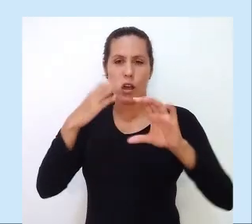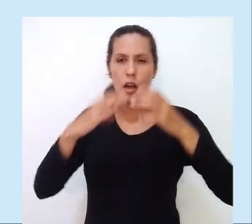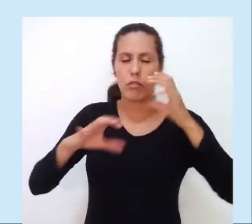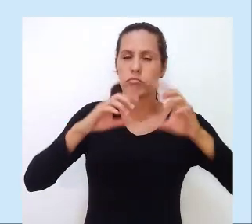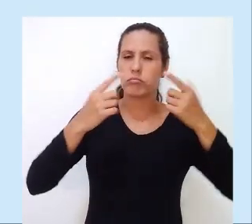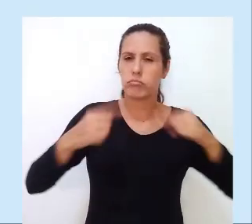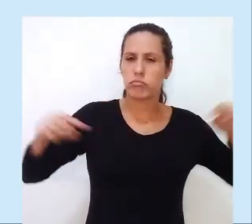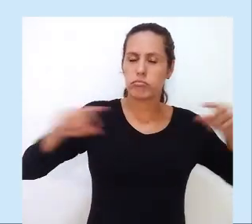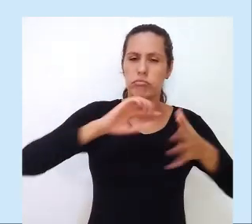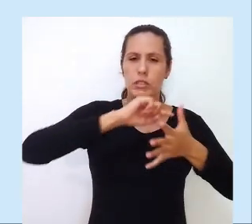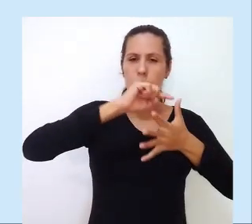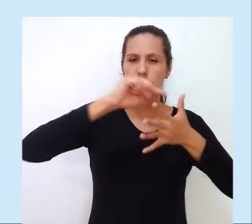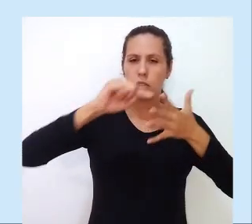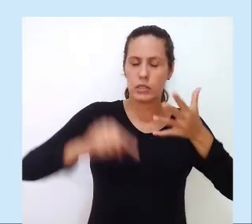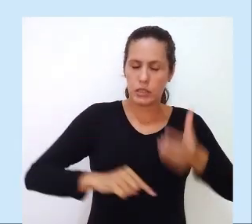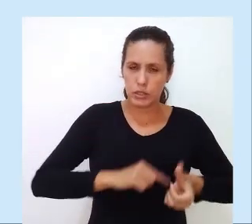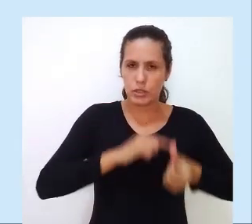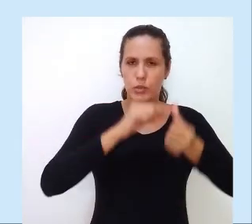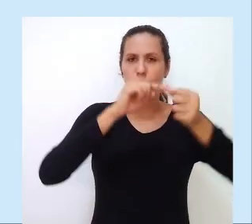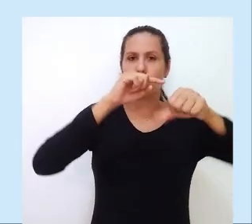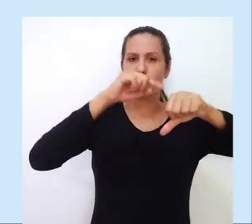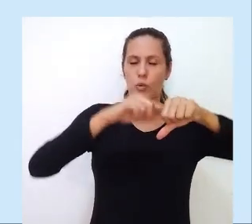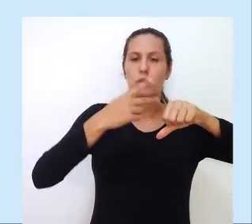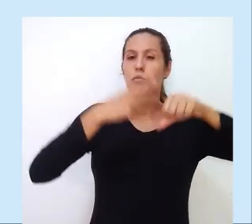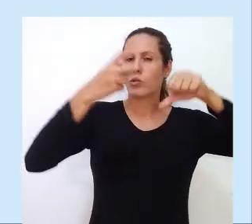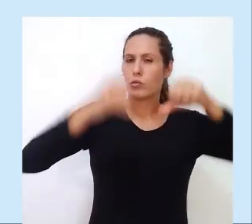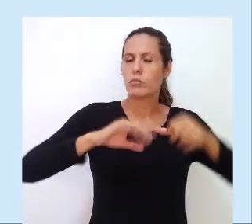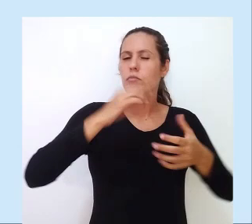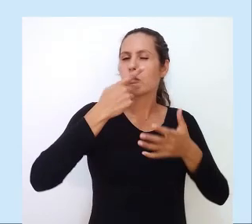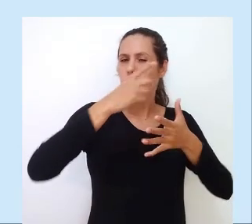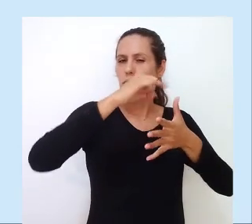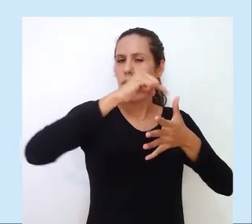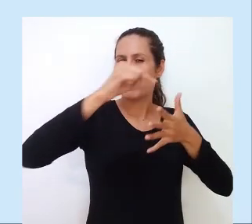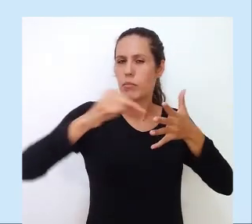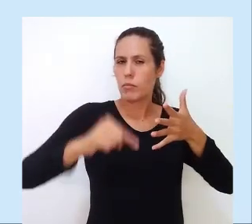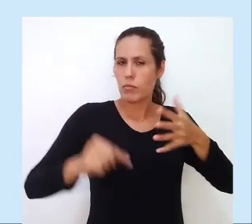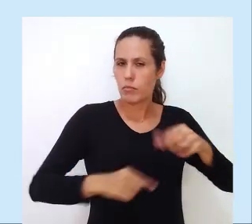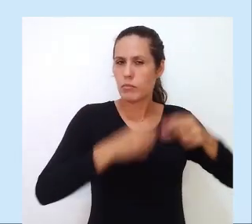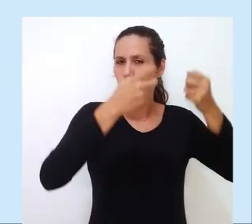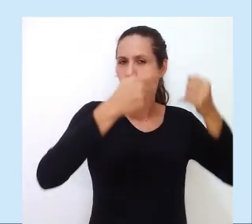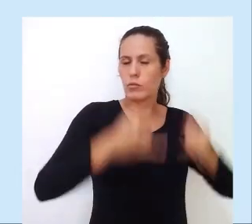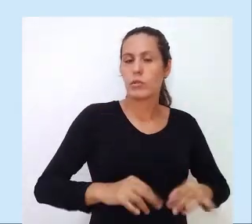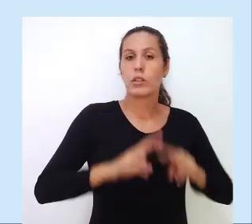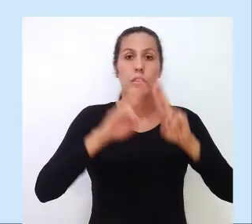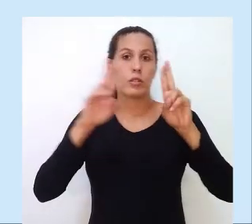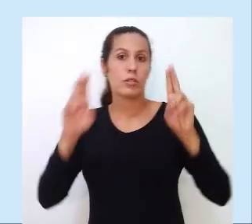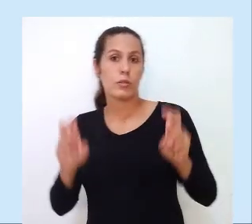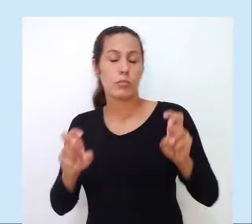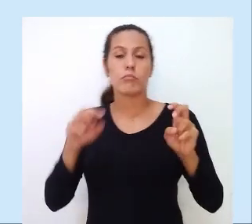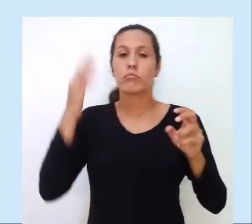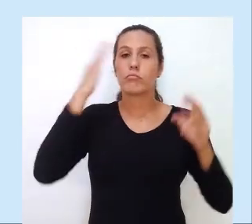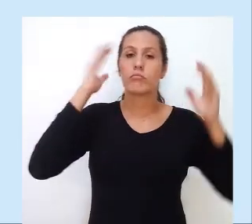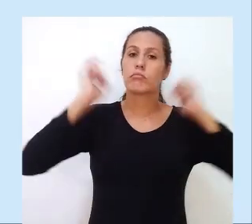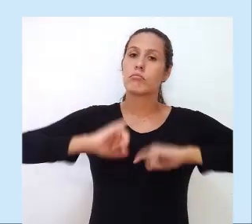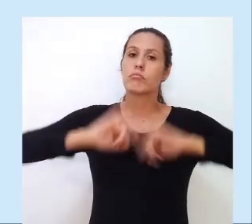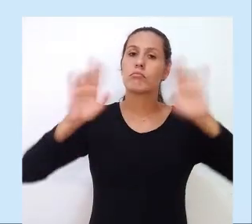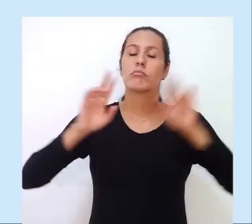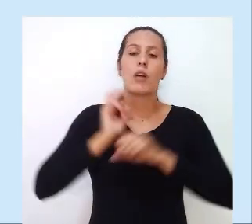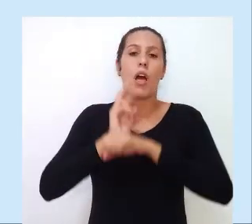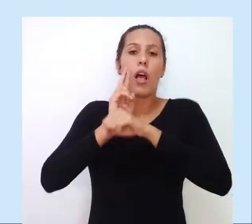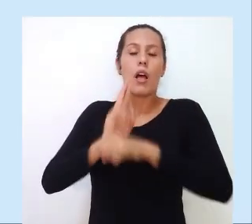certo? Então, a gente viu um pouco desses gêneros, né? Falei um pouco de cada um deles para vocês entenderem um pouco mais